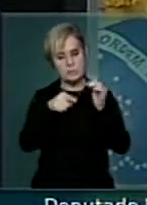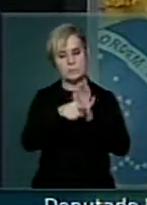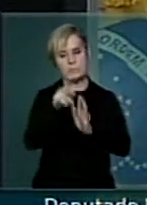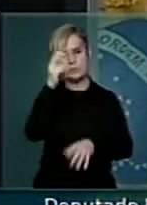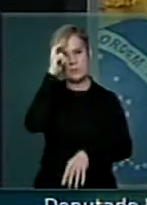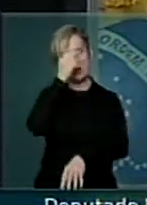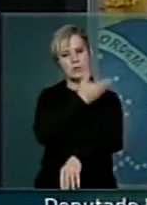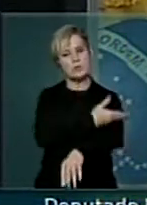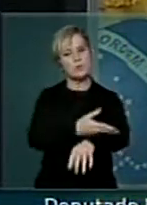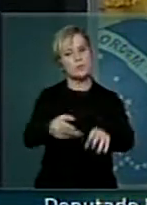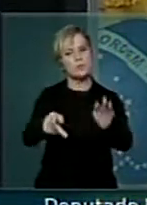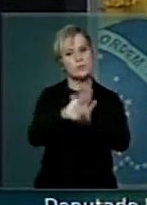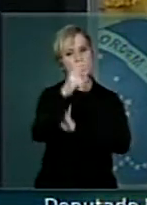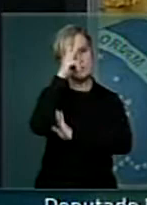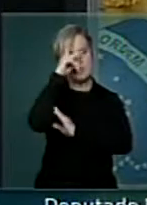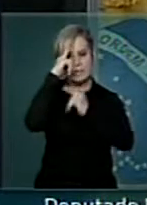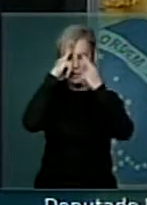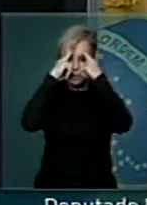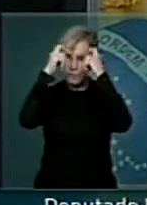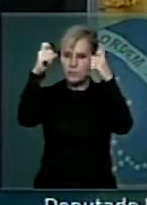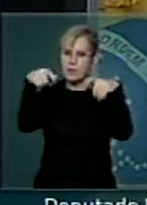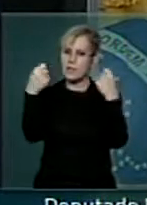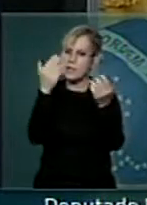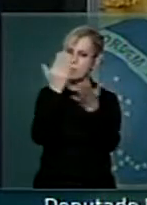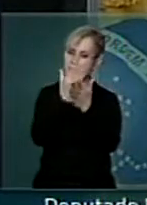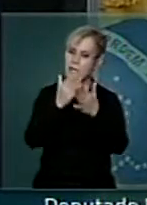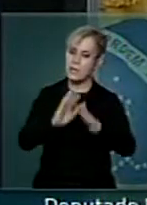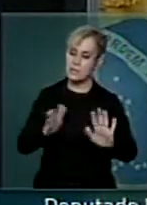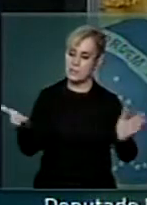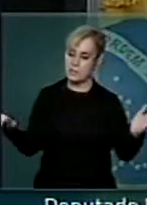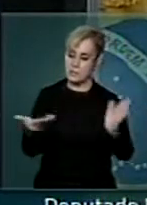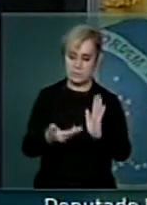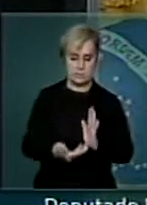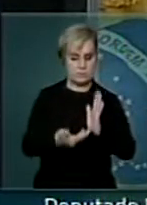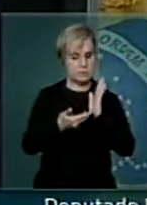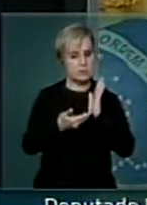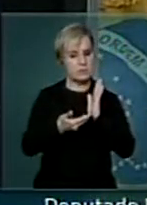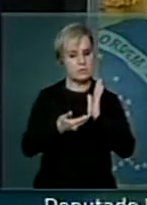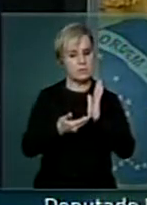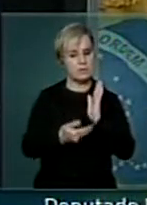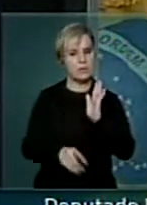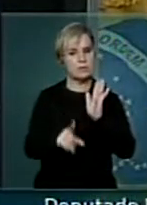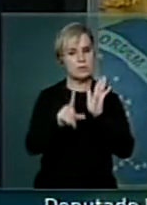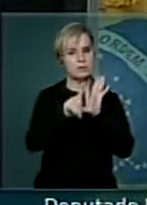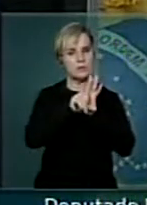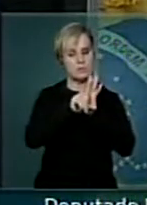violência. E esta Casa de Leis, e eu aí vou caminhando para a conclusão,